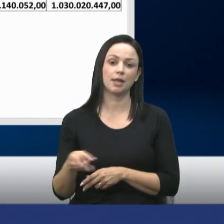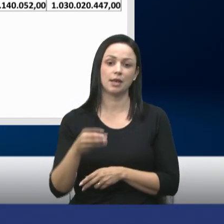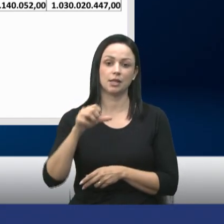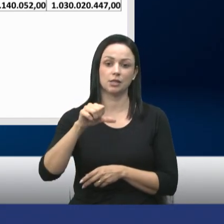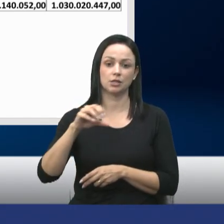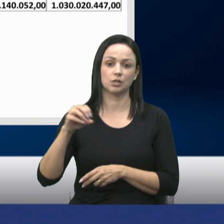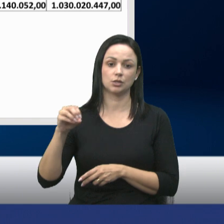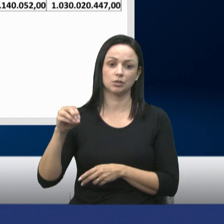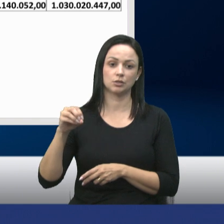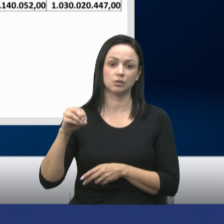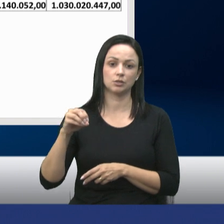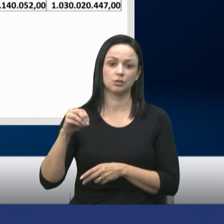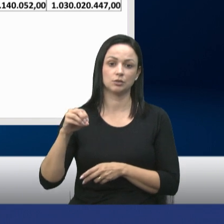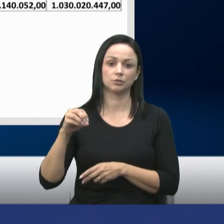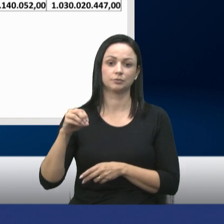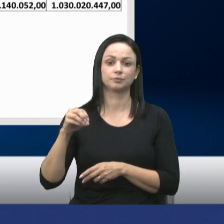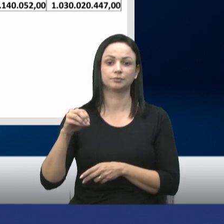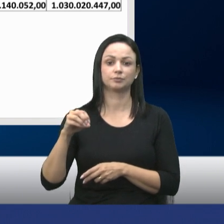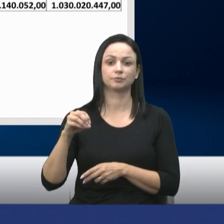900 mil